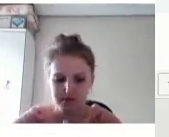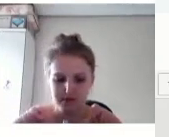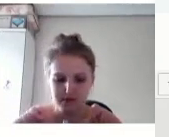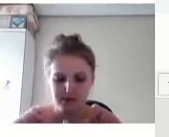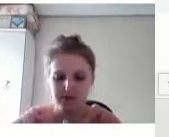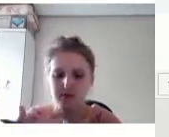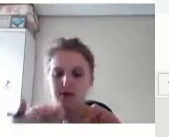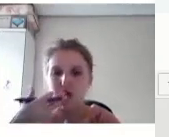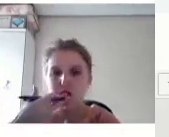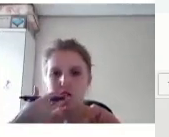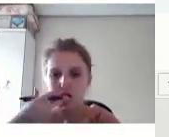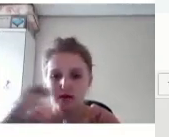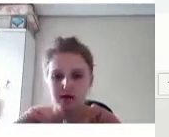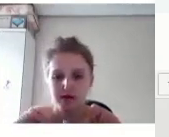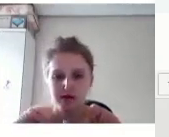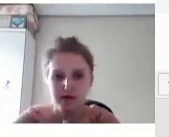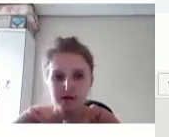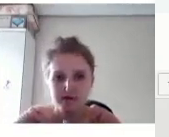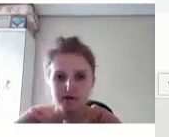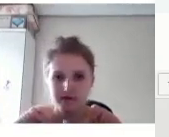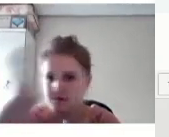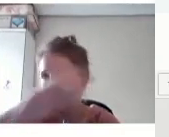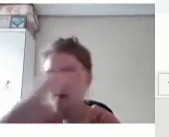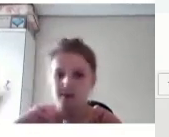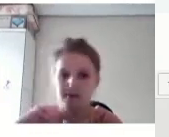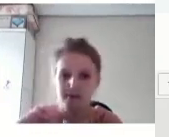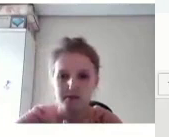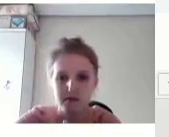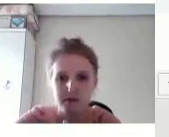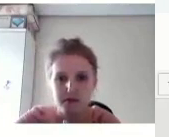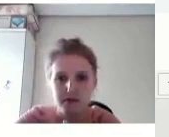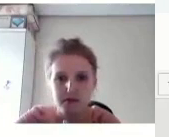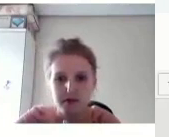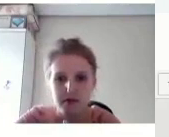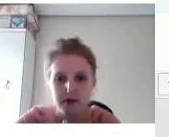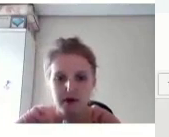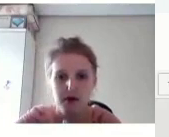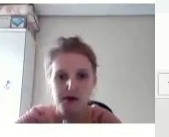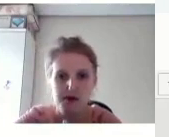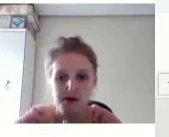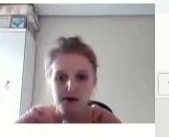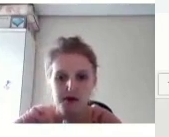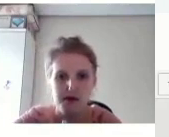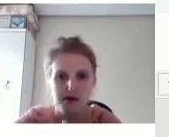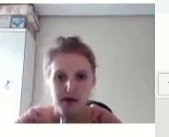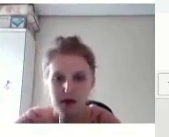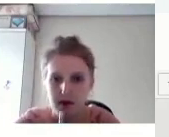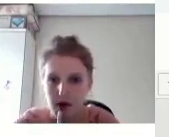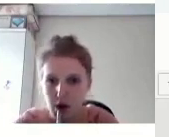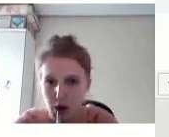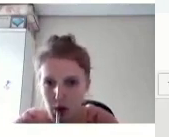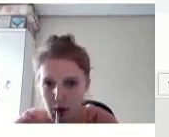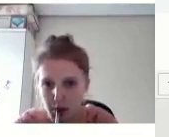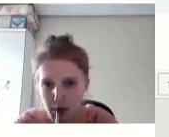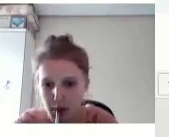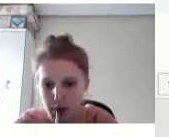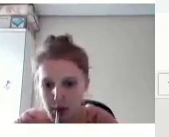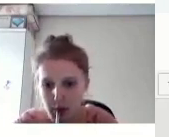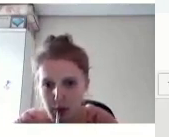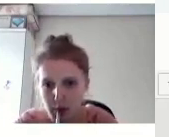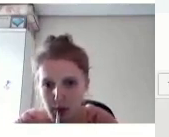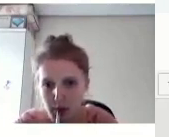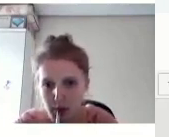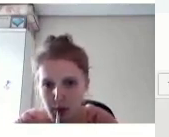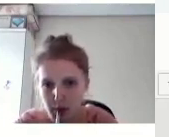vai ser definida como uma integração no volume, né? Integração no volume.